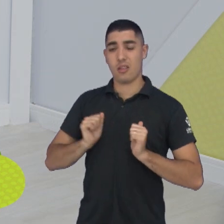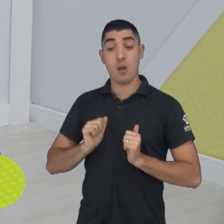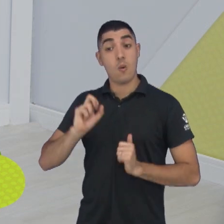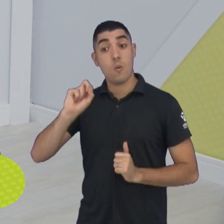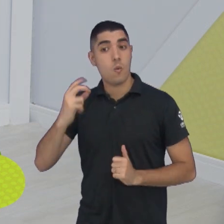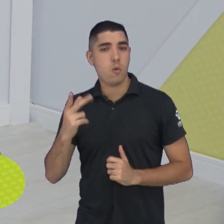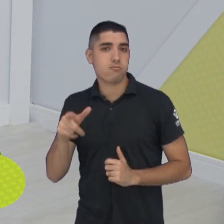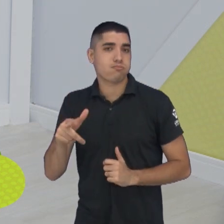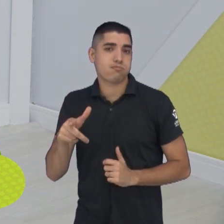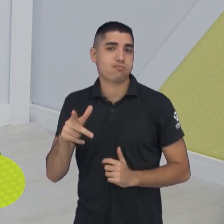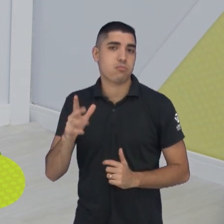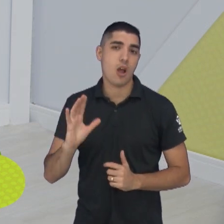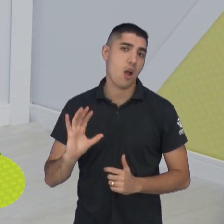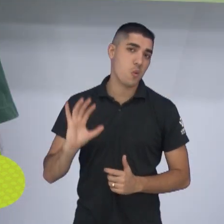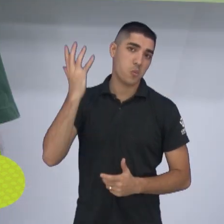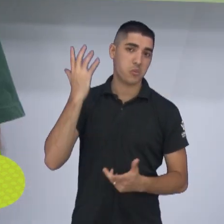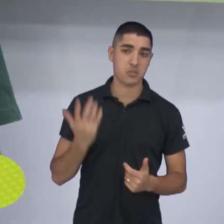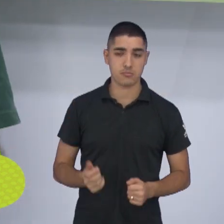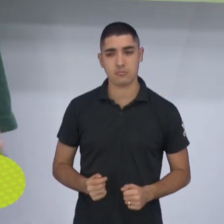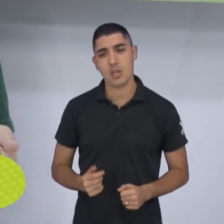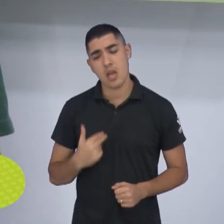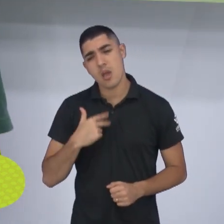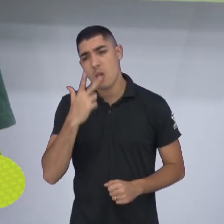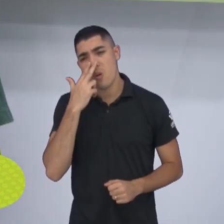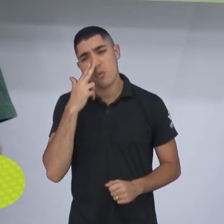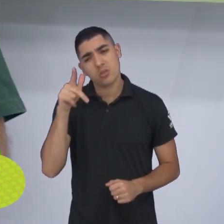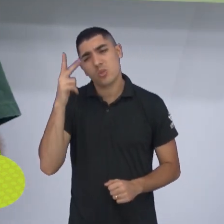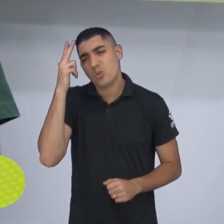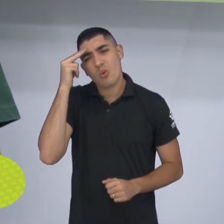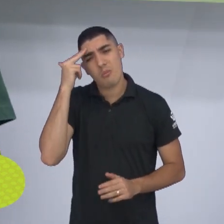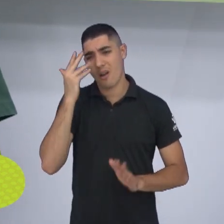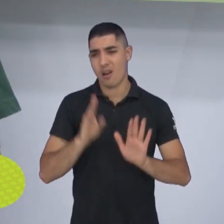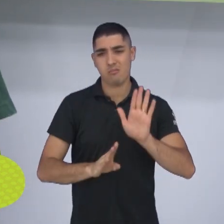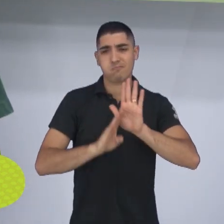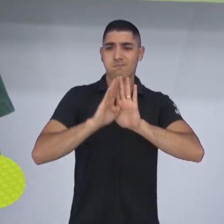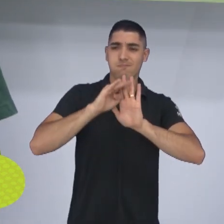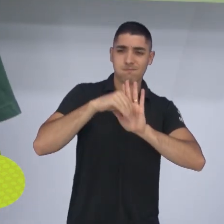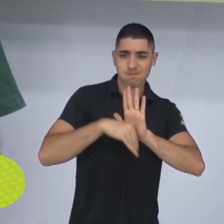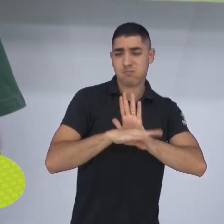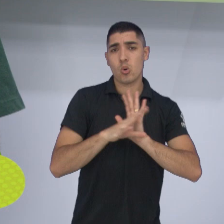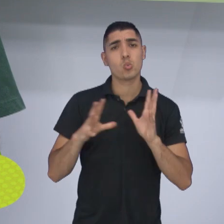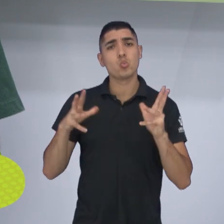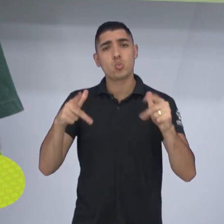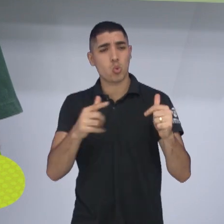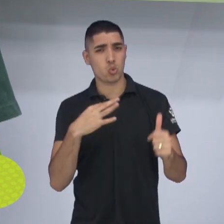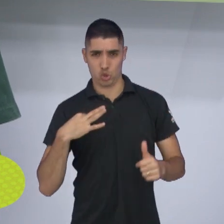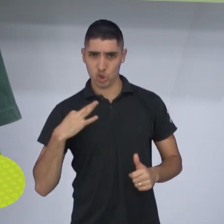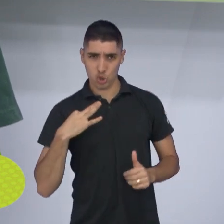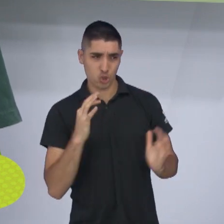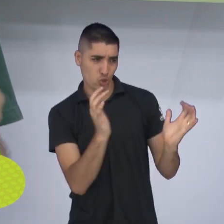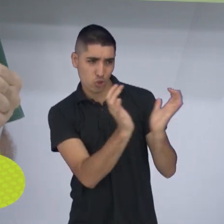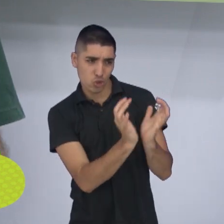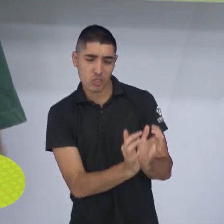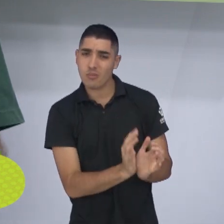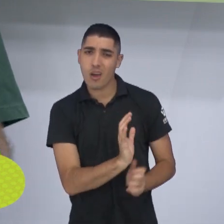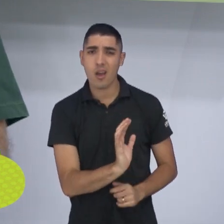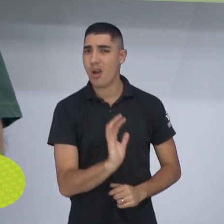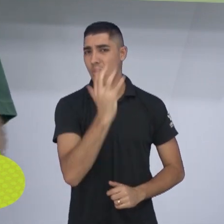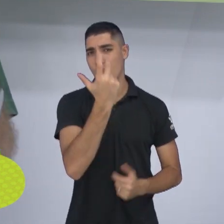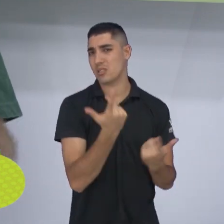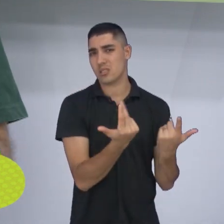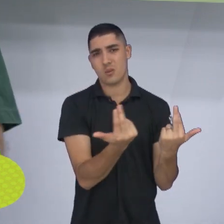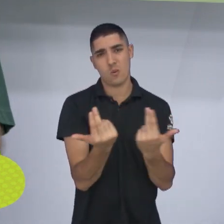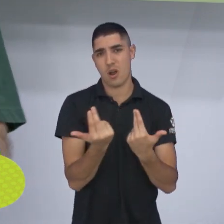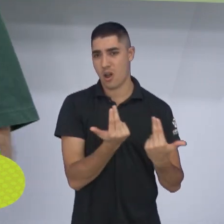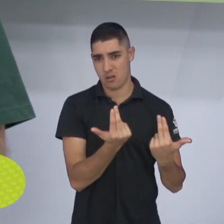acontece tropeços que acontecem? Eu acho que é uma oscilação normal, né? Todo time tem a sua oscilação, mas eu não sei